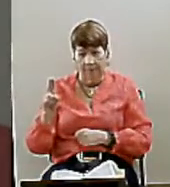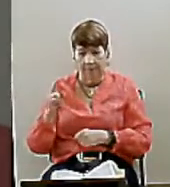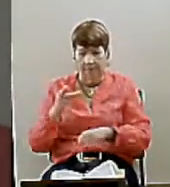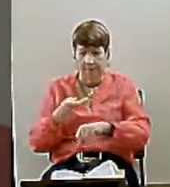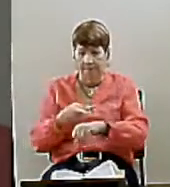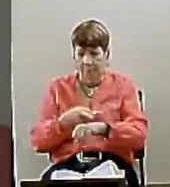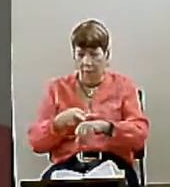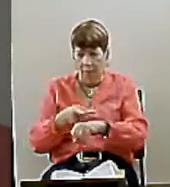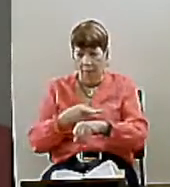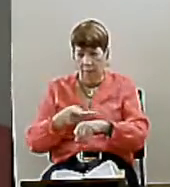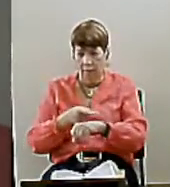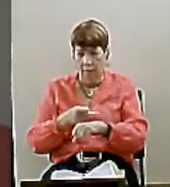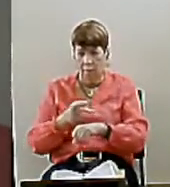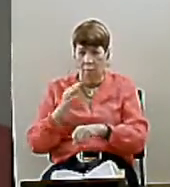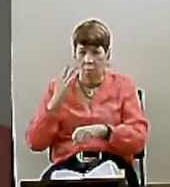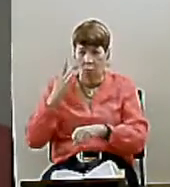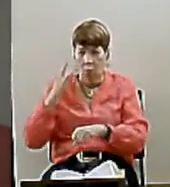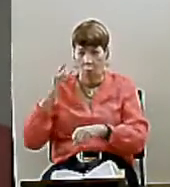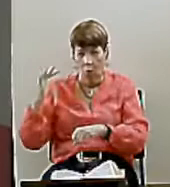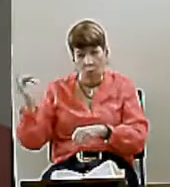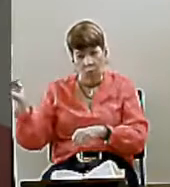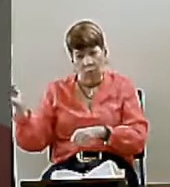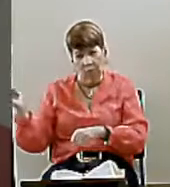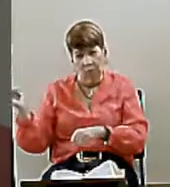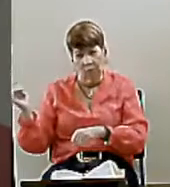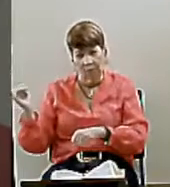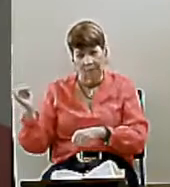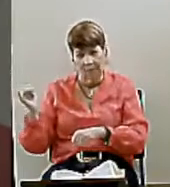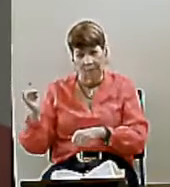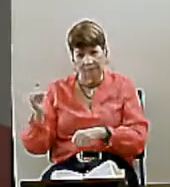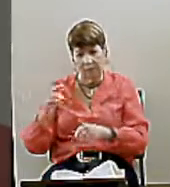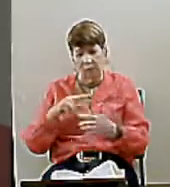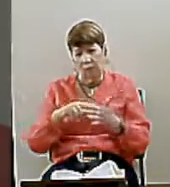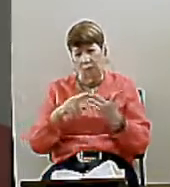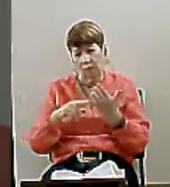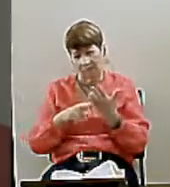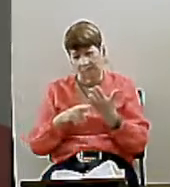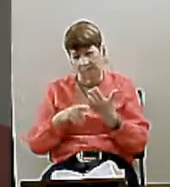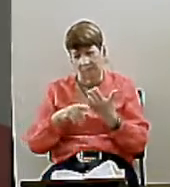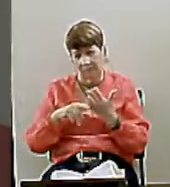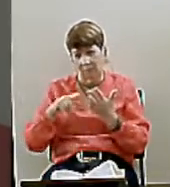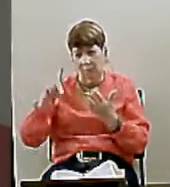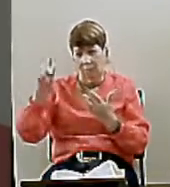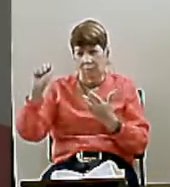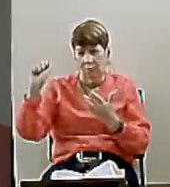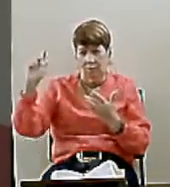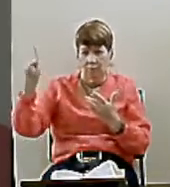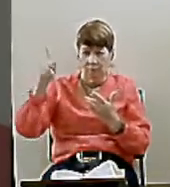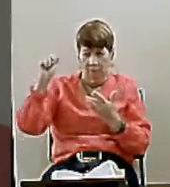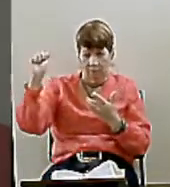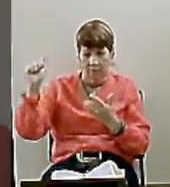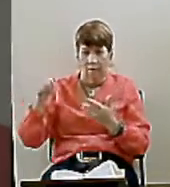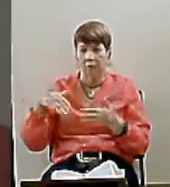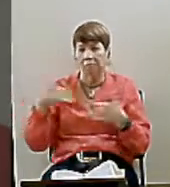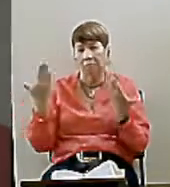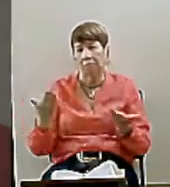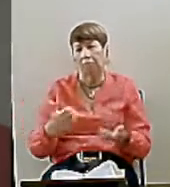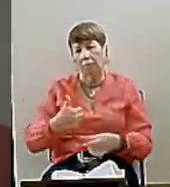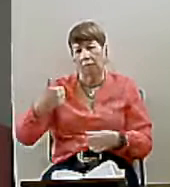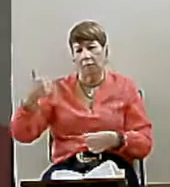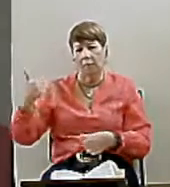preciosas ou podemos usar madeira feno e Palha Qual que é a melhor obra